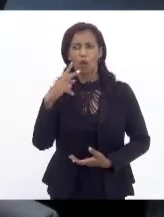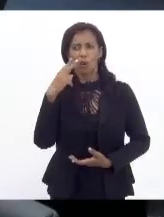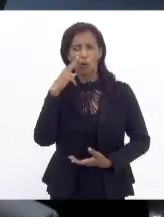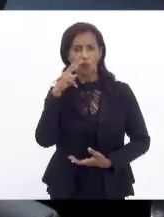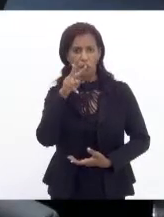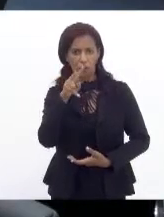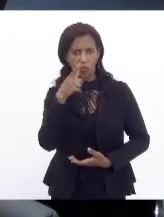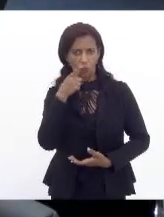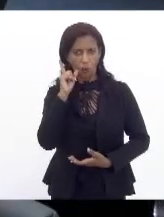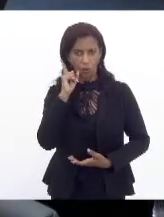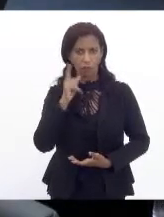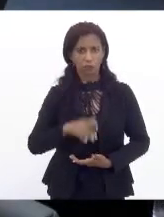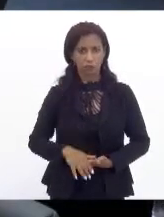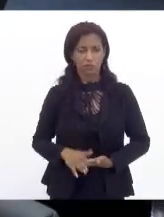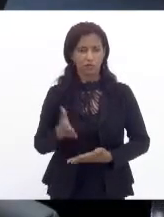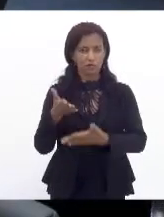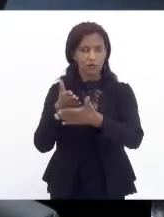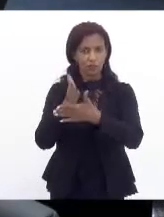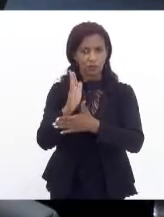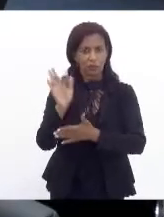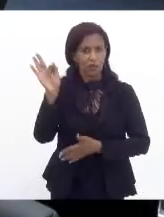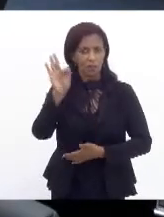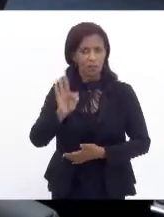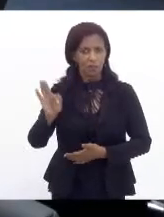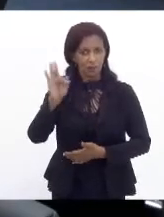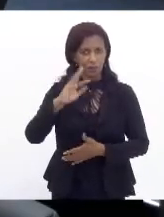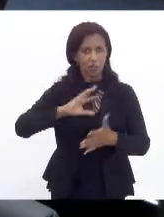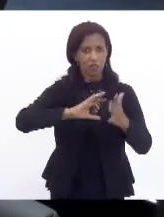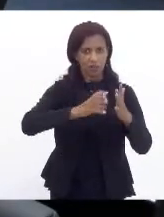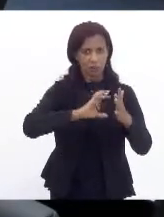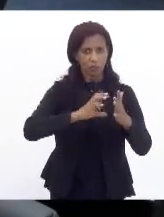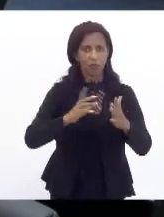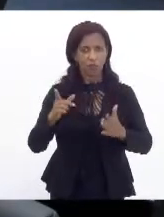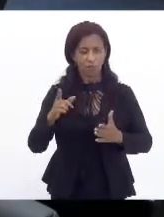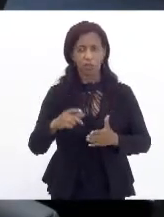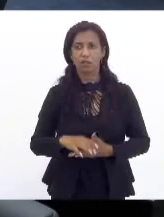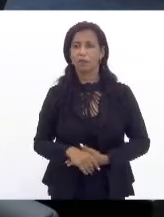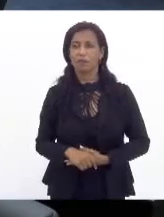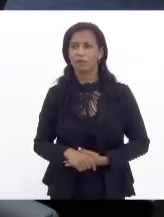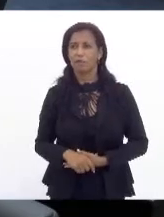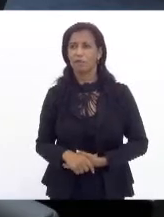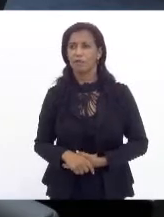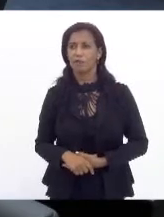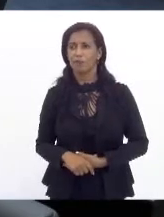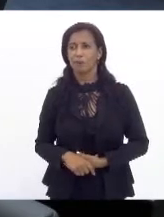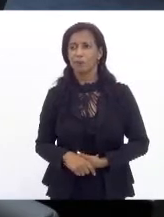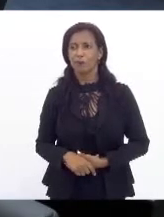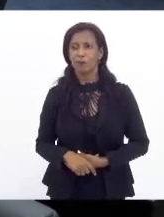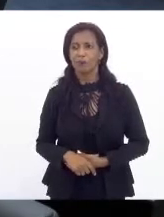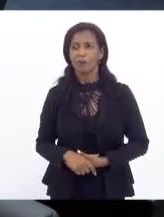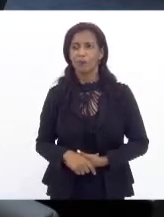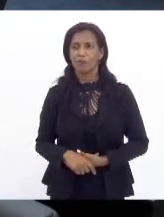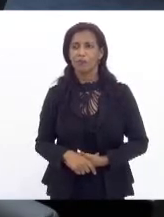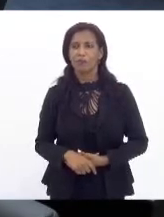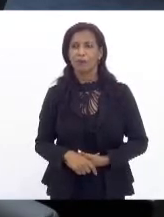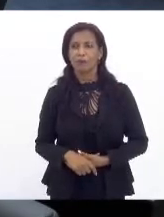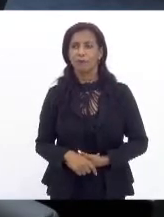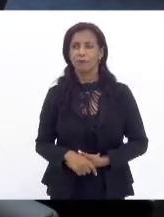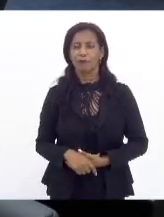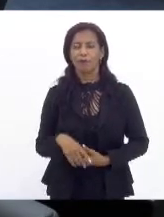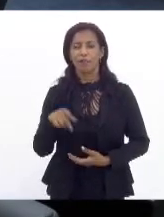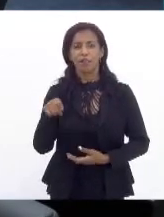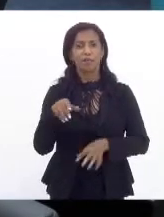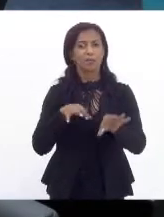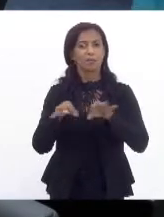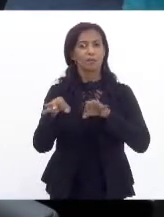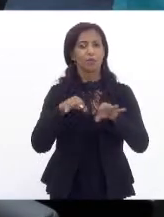que ontem foi aprovada a federação dos partidos. Né? Isso. Senhor presidente, esse projeto